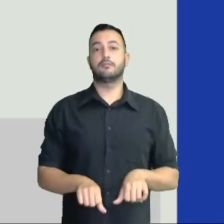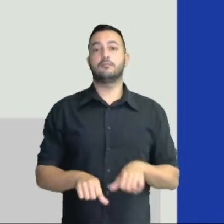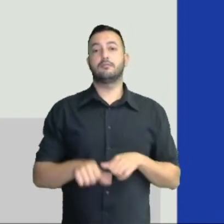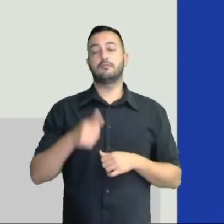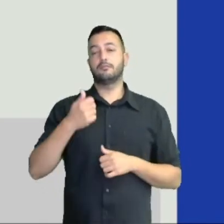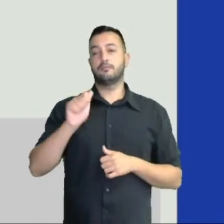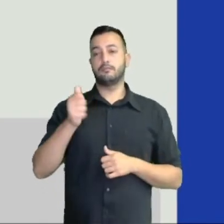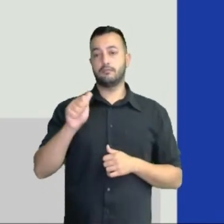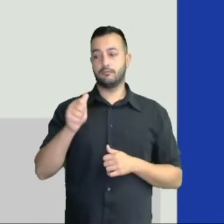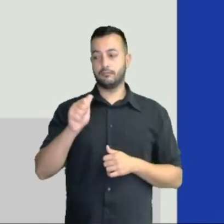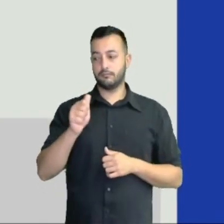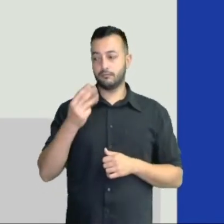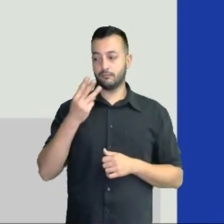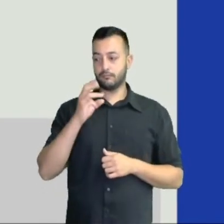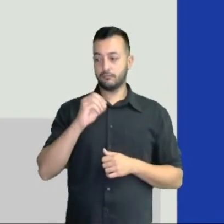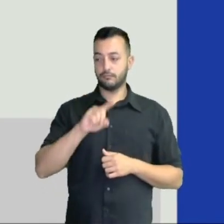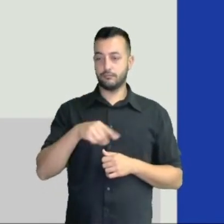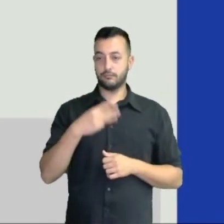Argentina,